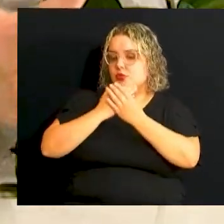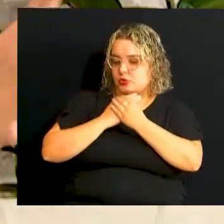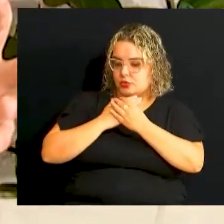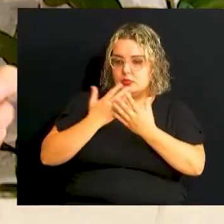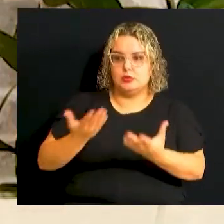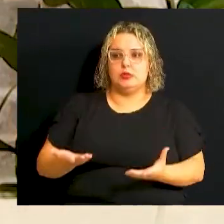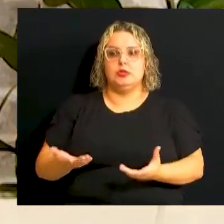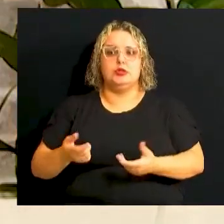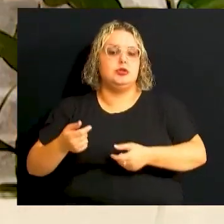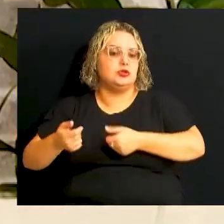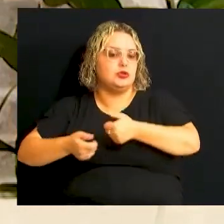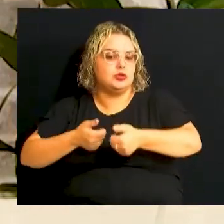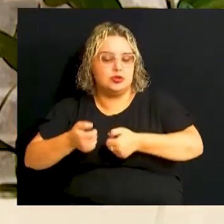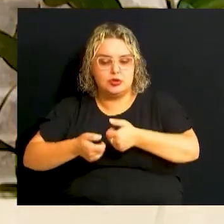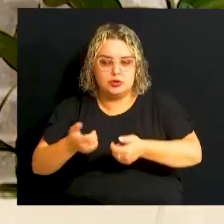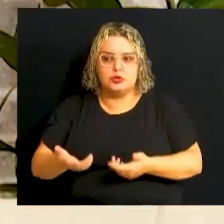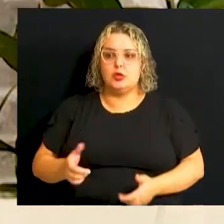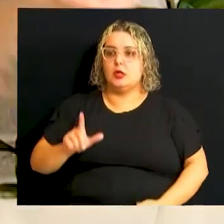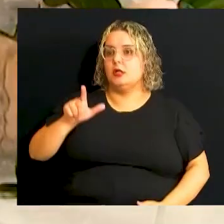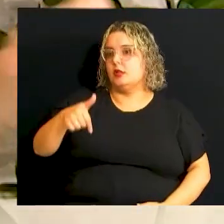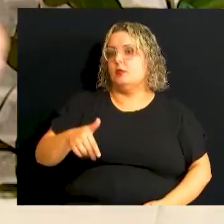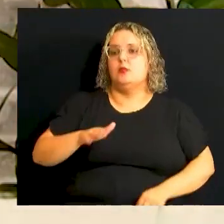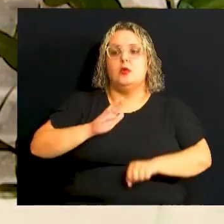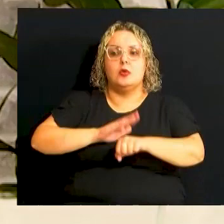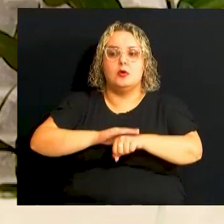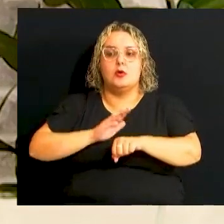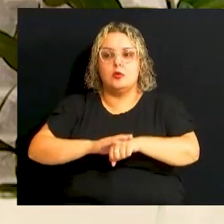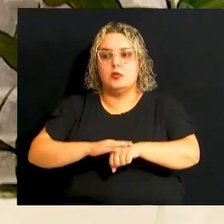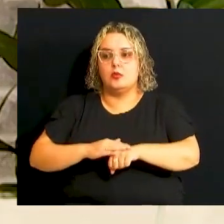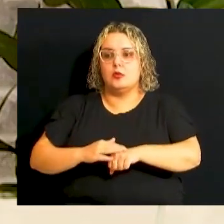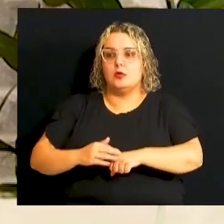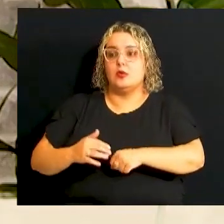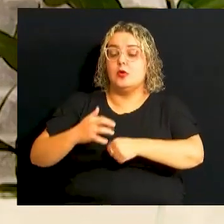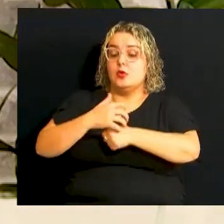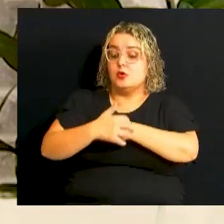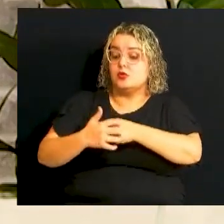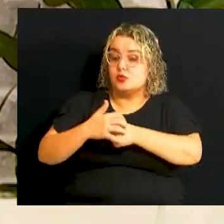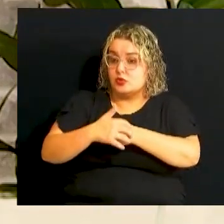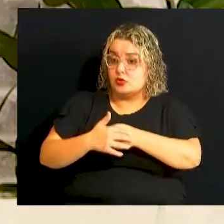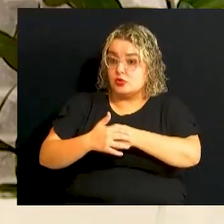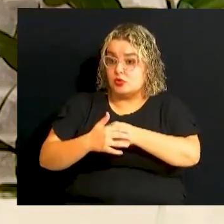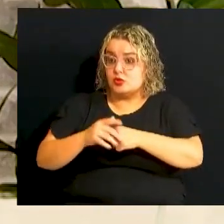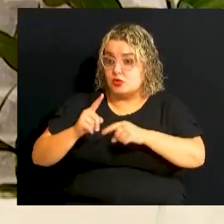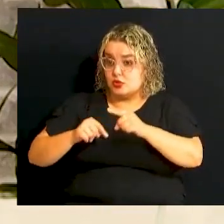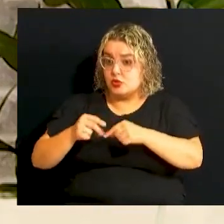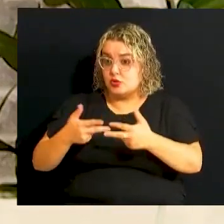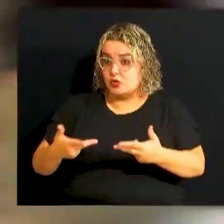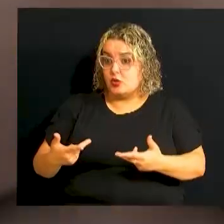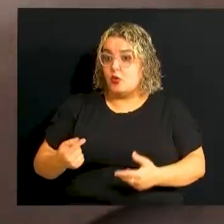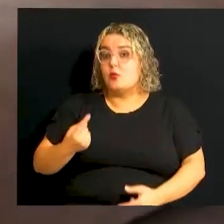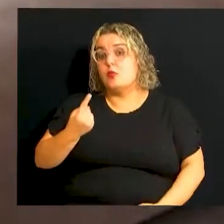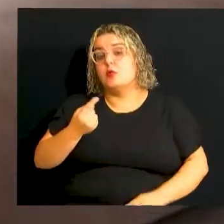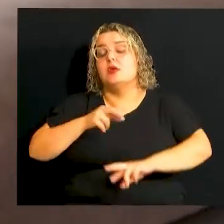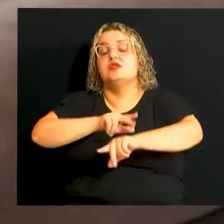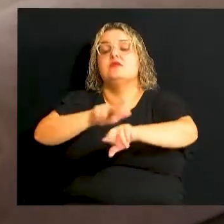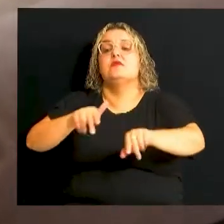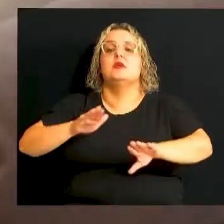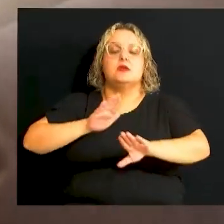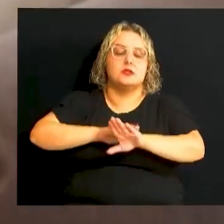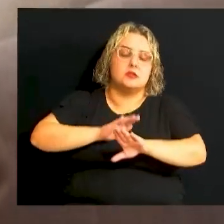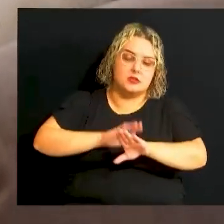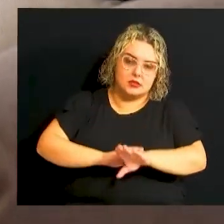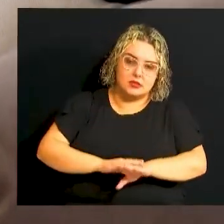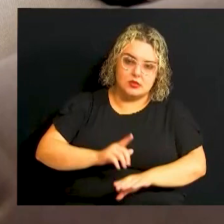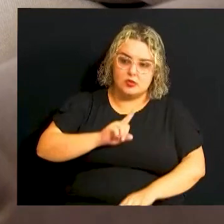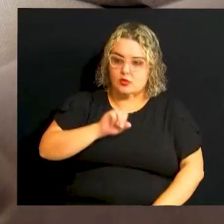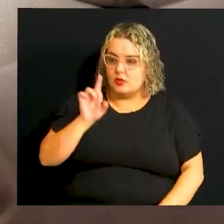de um lanche, de jogar, depois fazer uma outra atividade. O eletrônico, ele entra como uma das atividades. Não